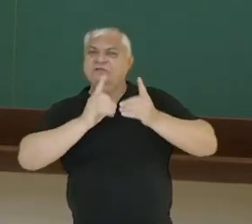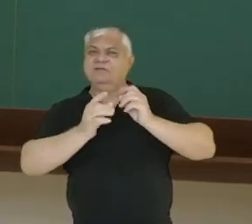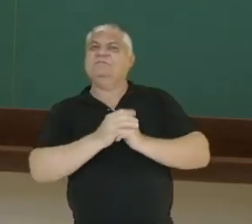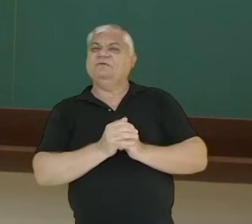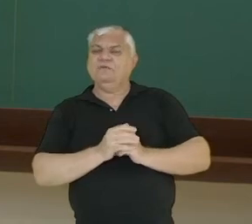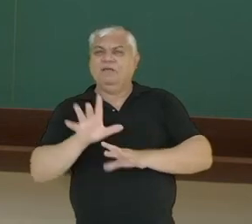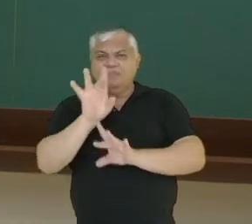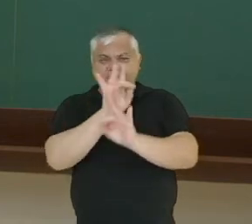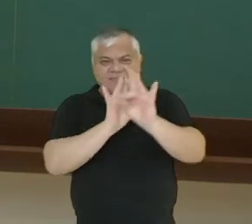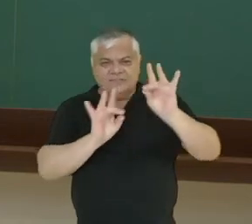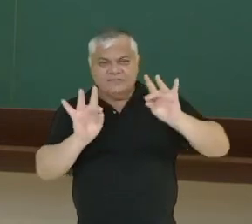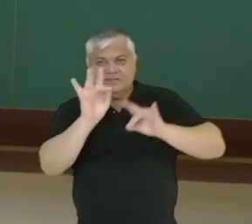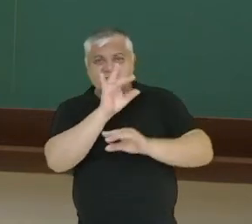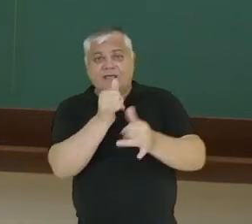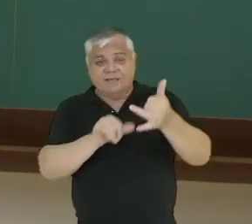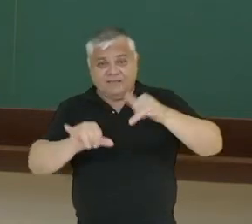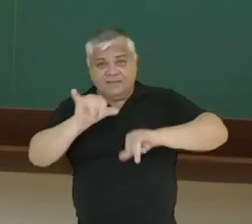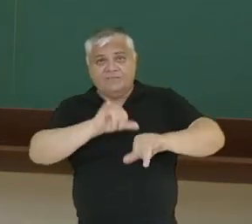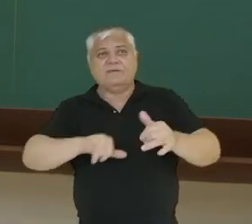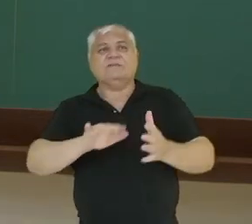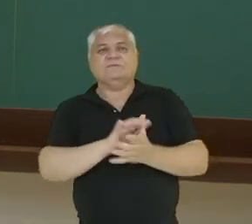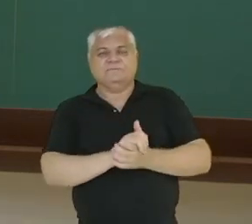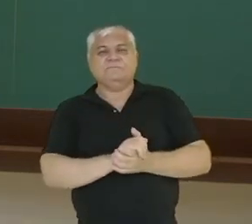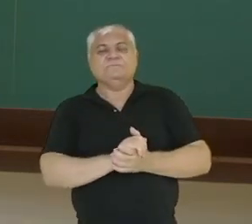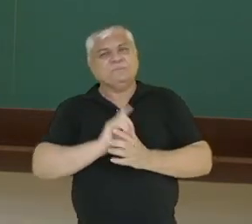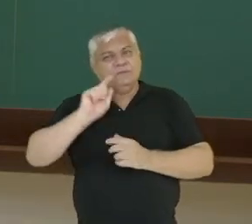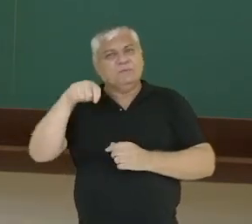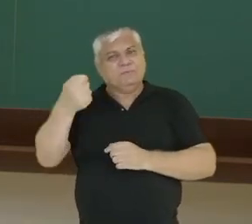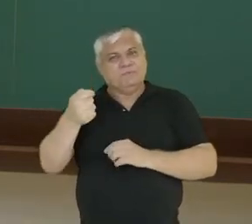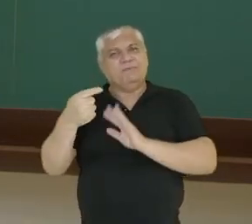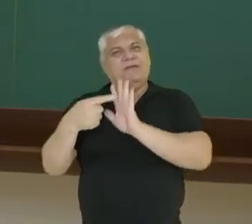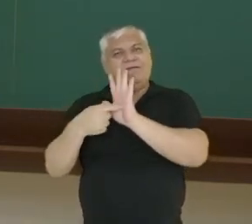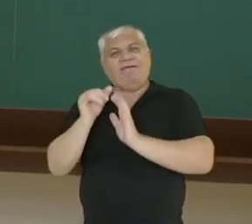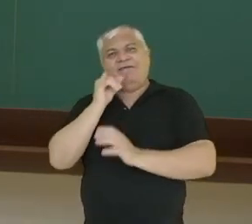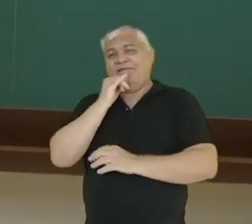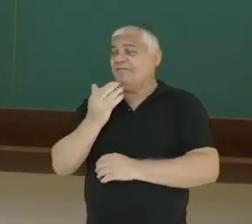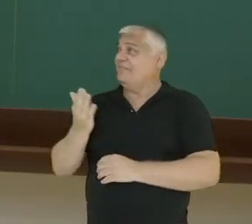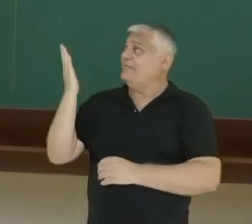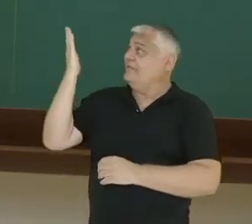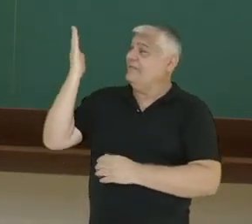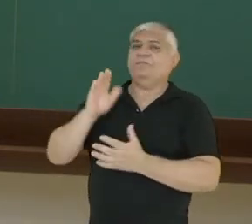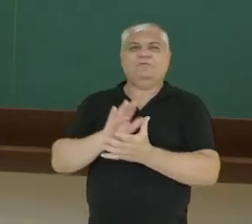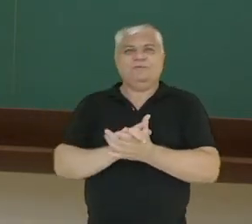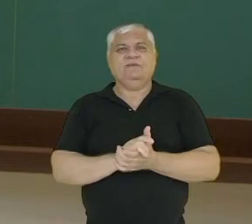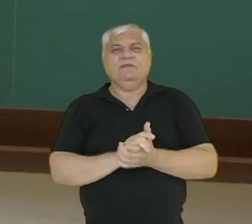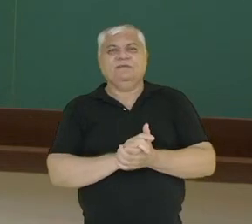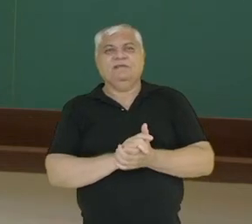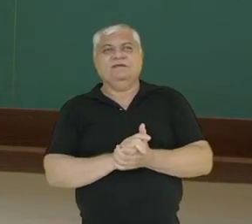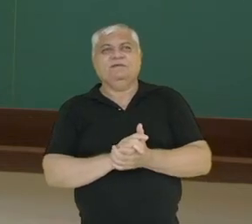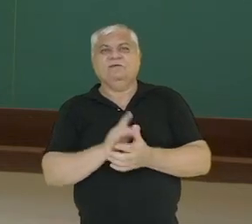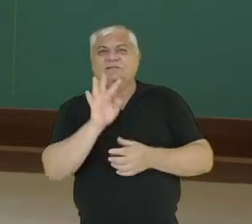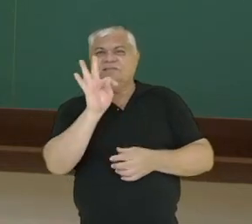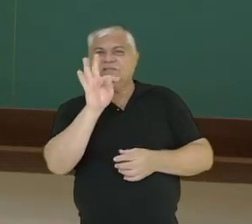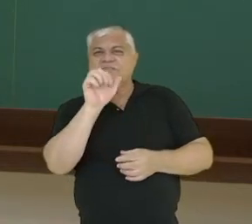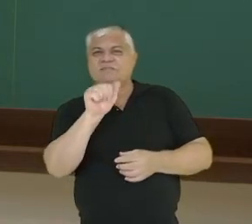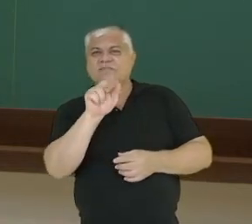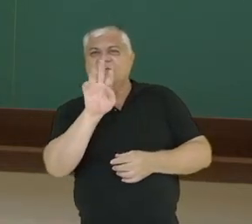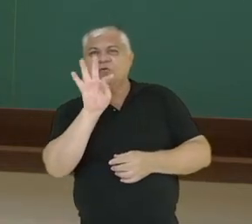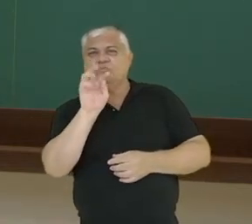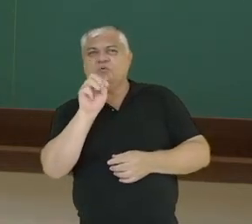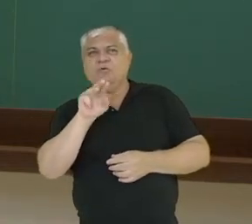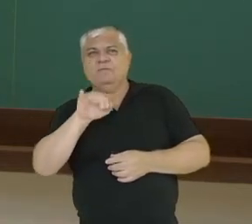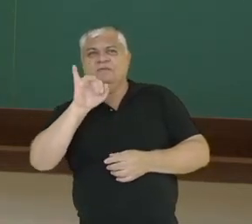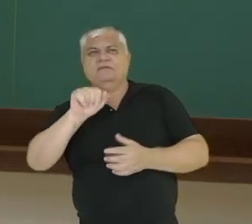solução. Aqui nós temos, então, um exemplo de isomeria denominada de